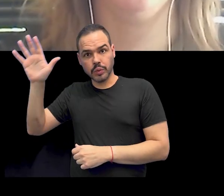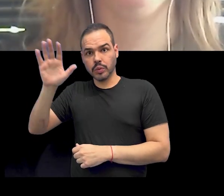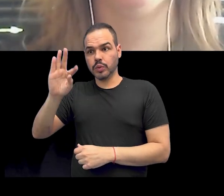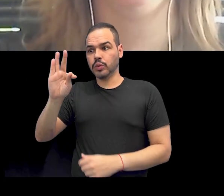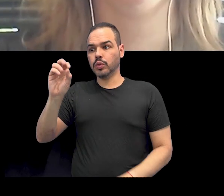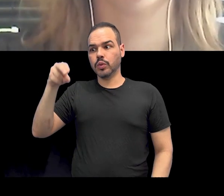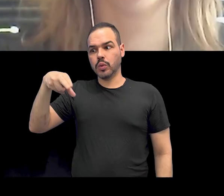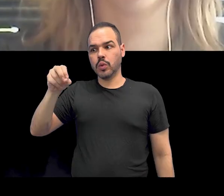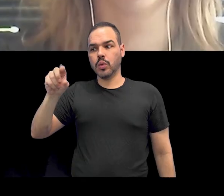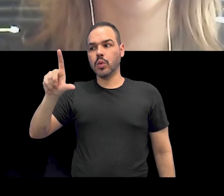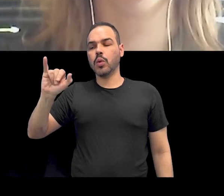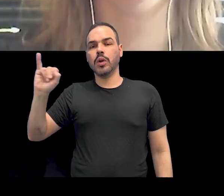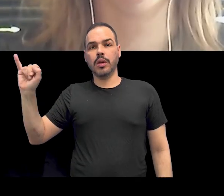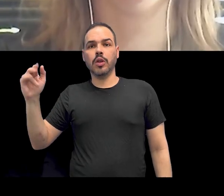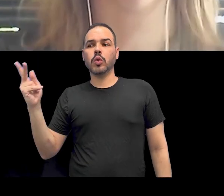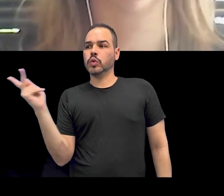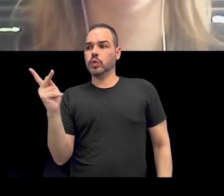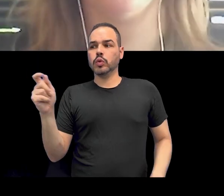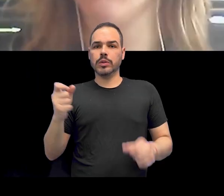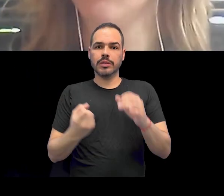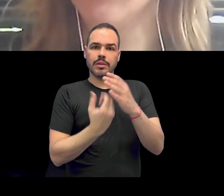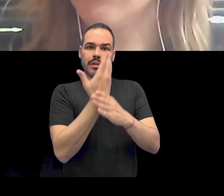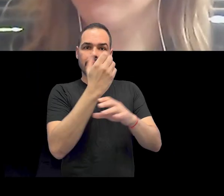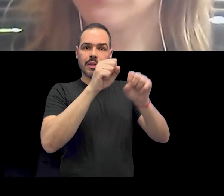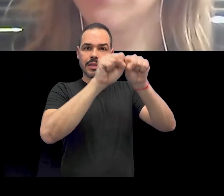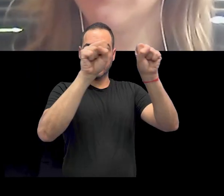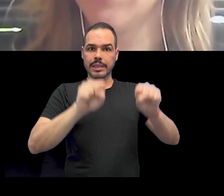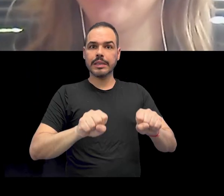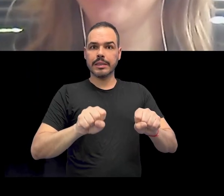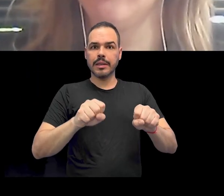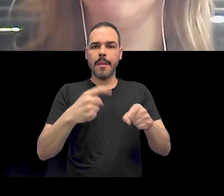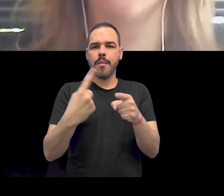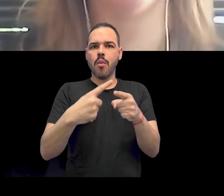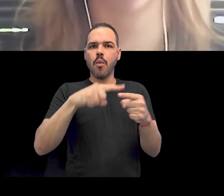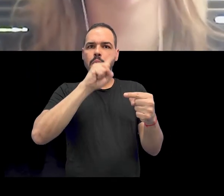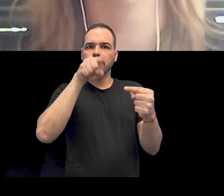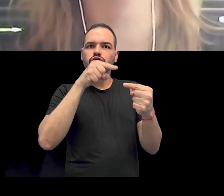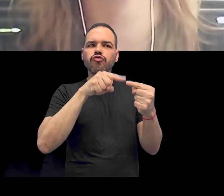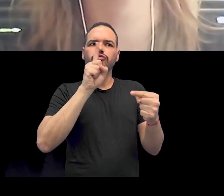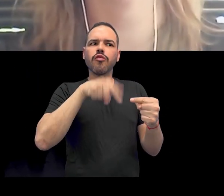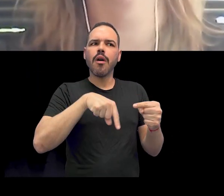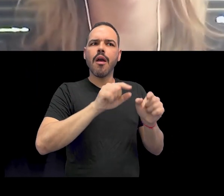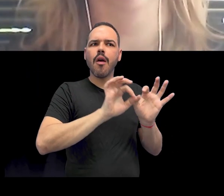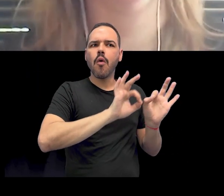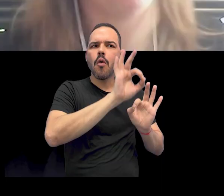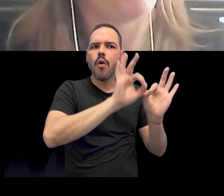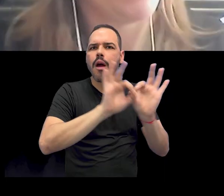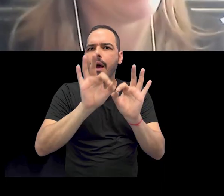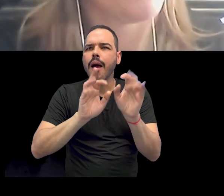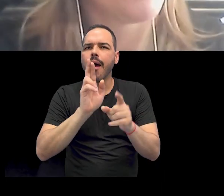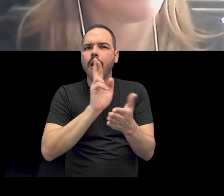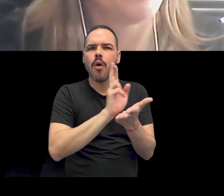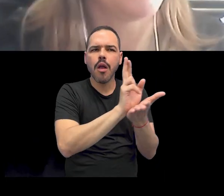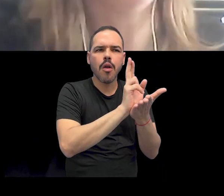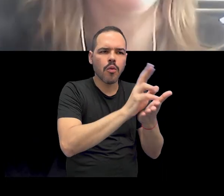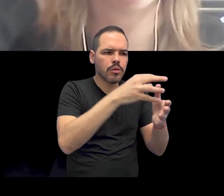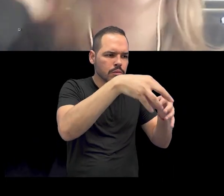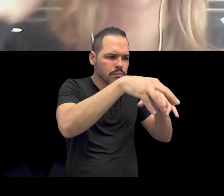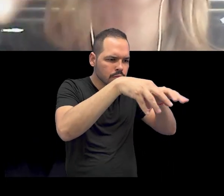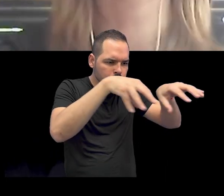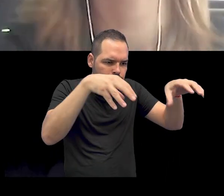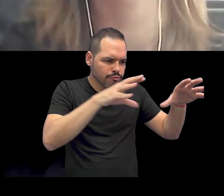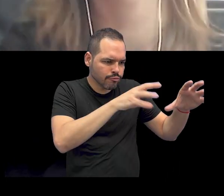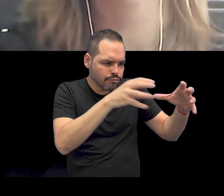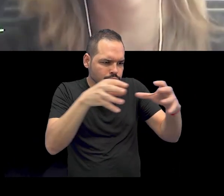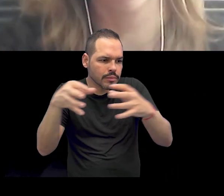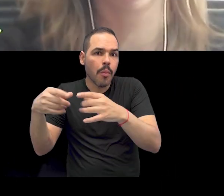considerar aqui, com o objetivo de organizar os recursos, que a gente viu que tecnologia assistiva é um termo que compreende coisas muito amplas,